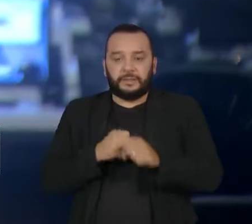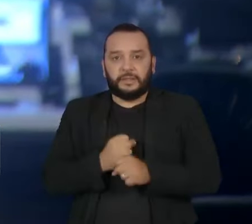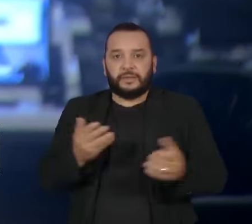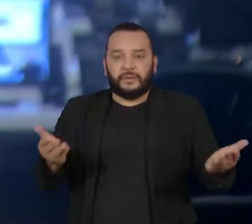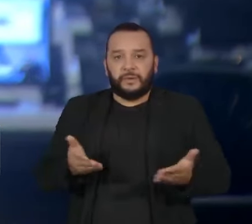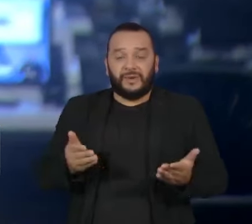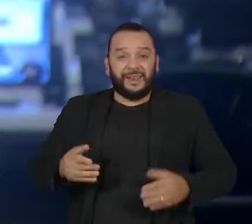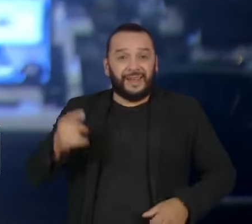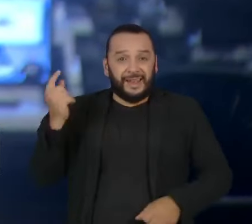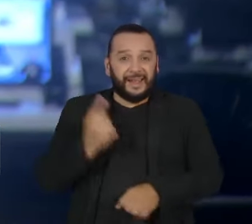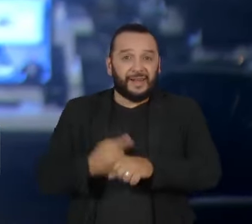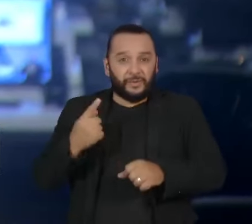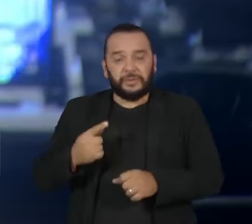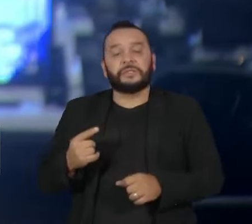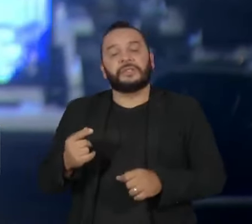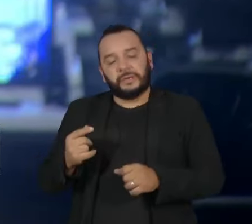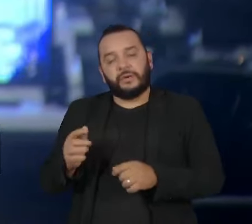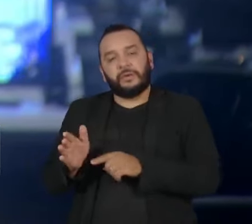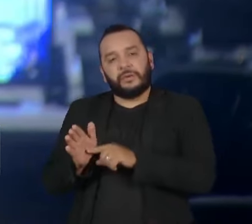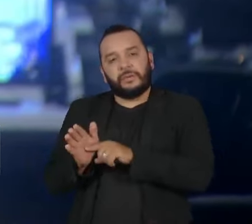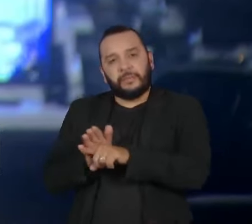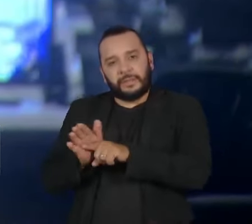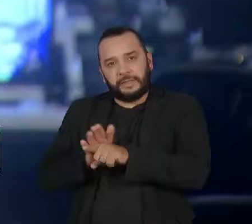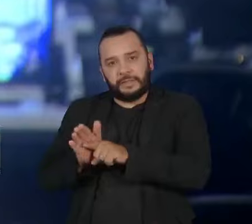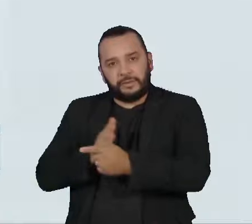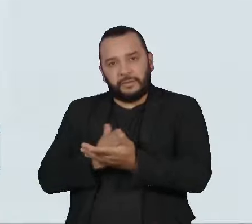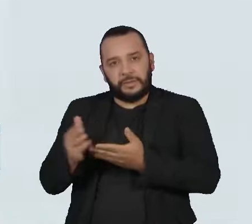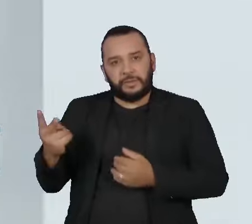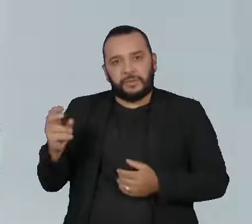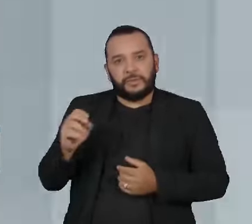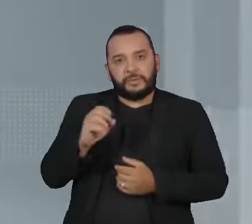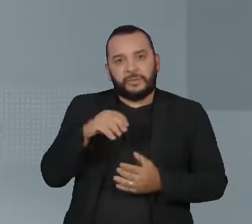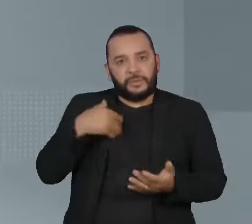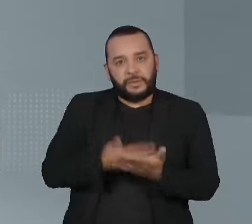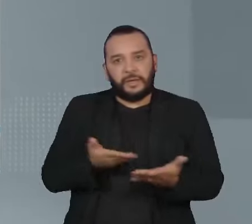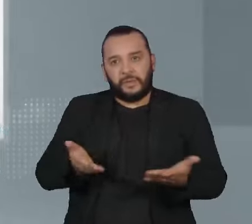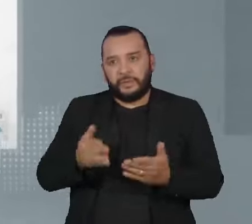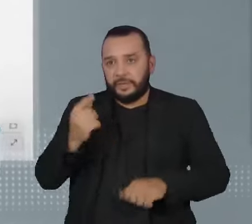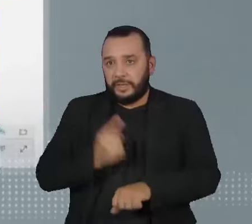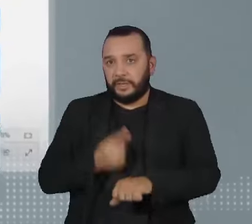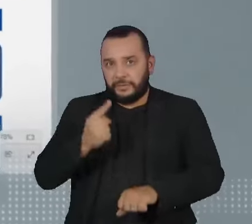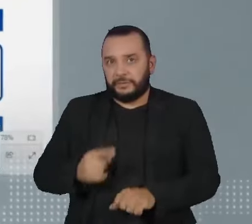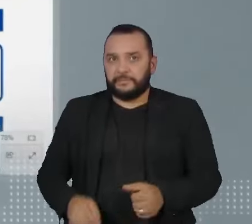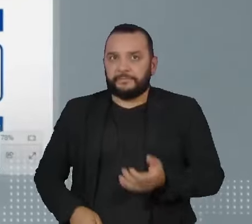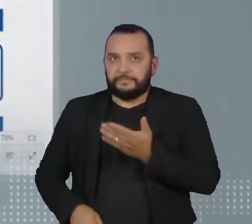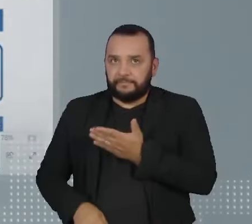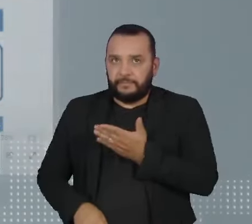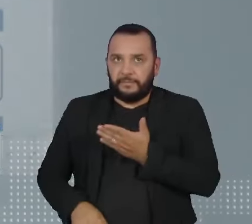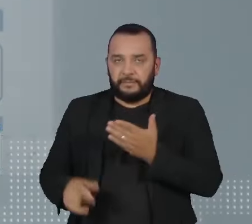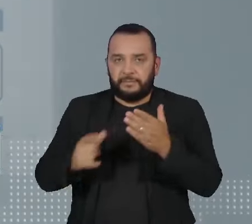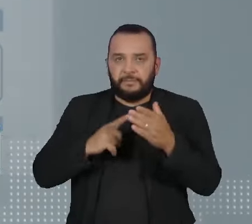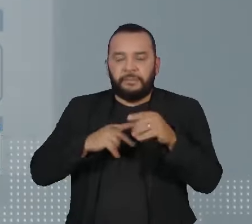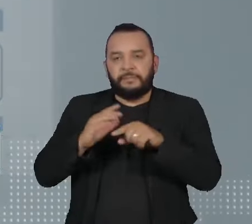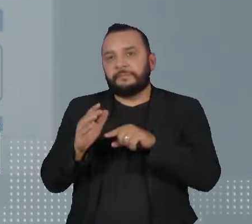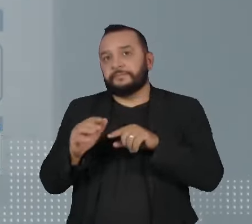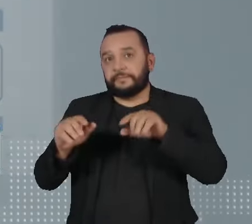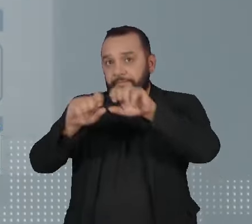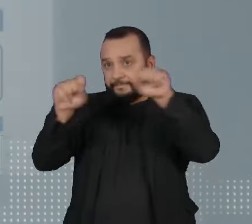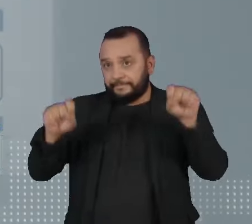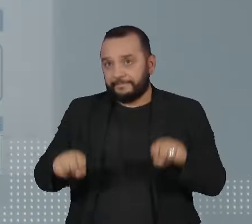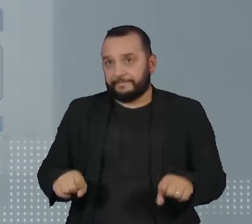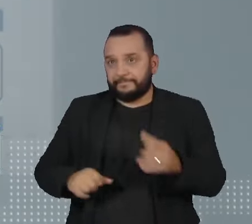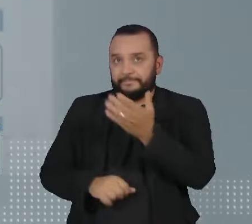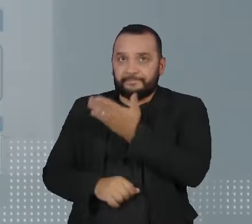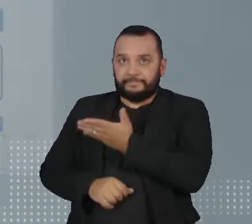resultado desde o início da série histórica em 2000 segundo painel de arboviroses do Ministério da Saúde